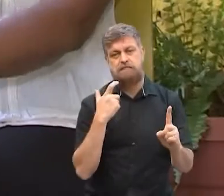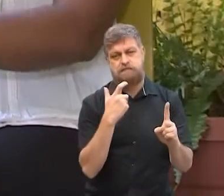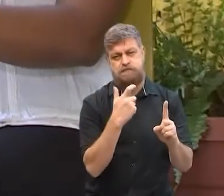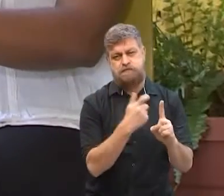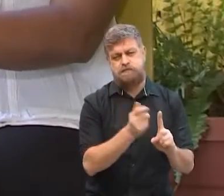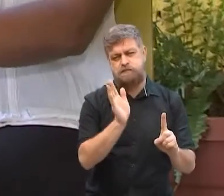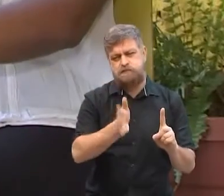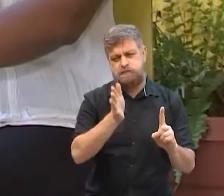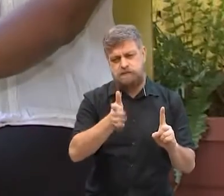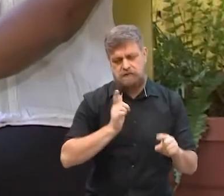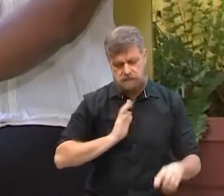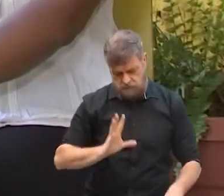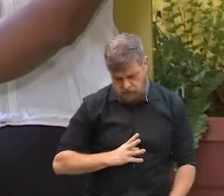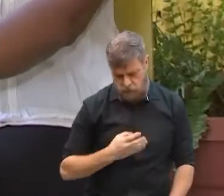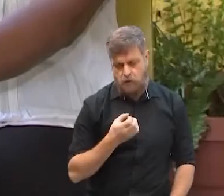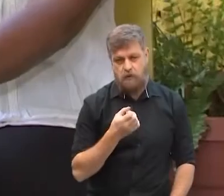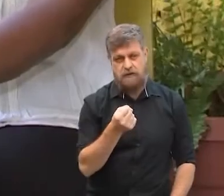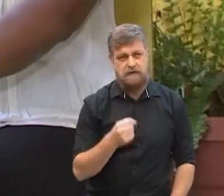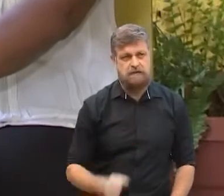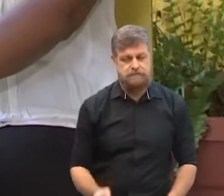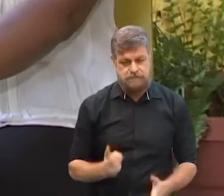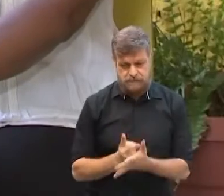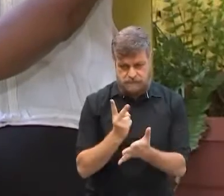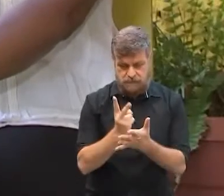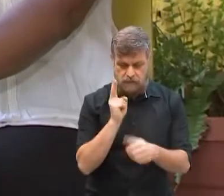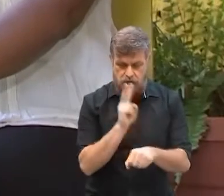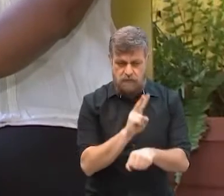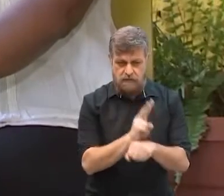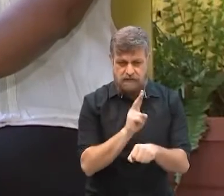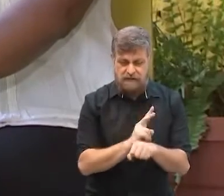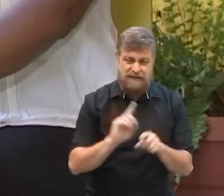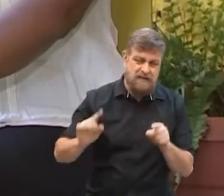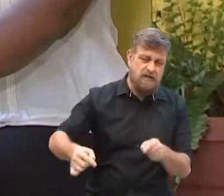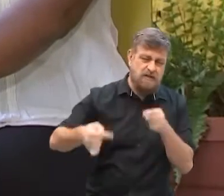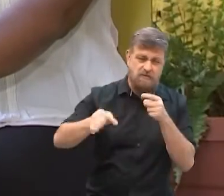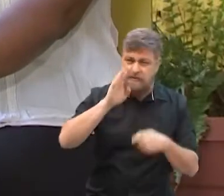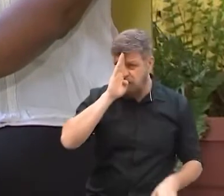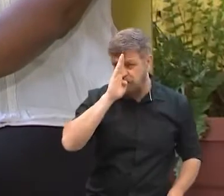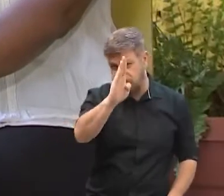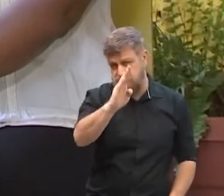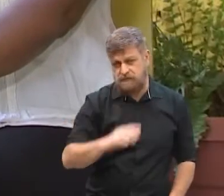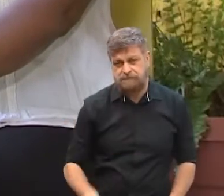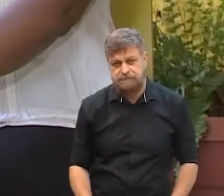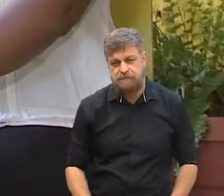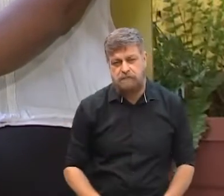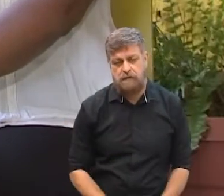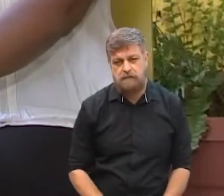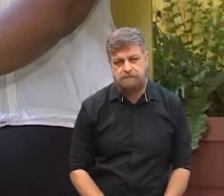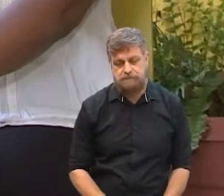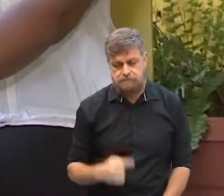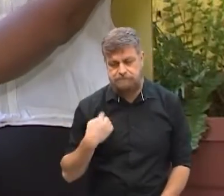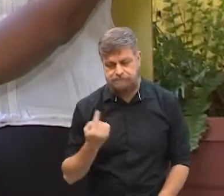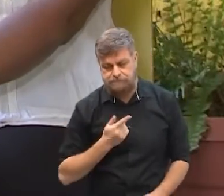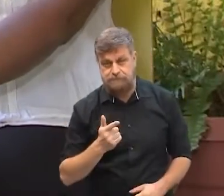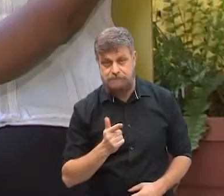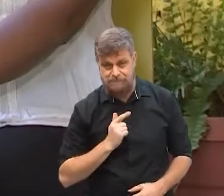tá todo mundo tomando mais coragem de sair. Qual sempre é com cuidados, a principal né? dificuldade, os principais obstáculos da profissão, Yamara? A gente